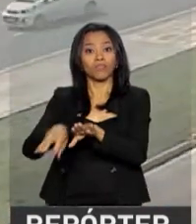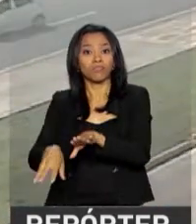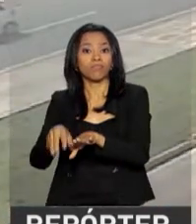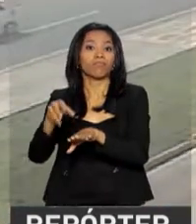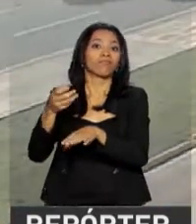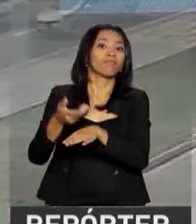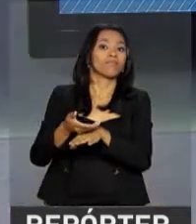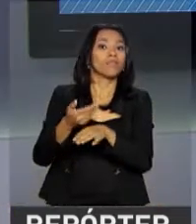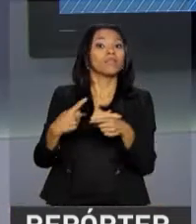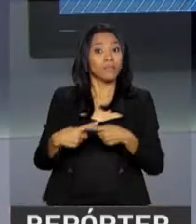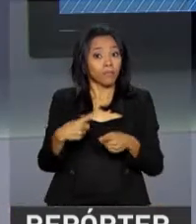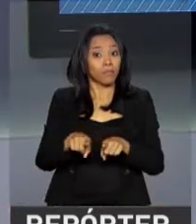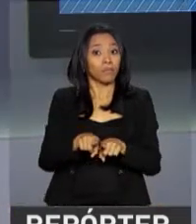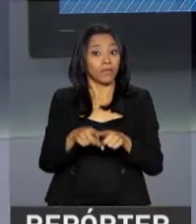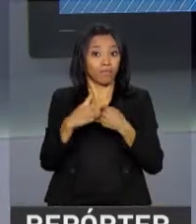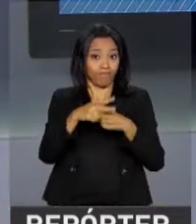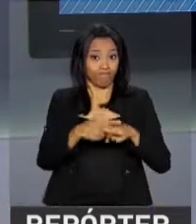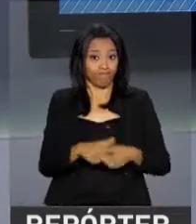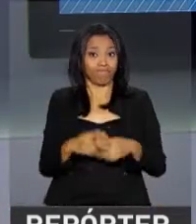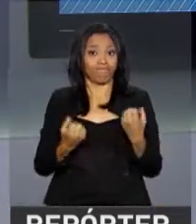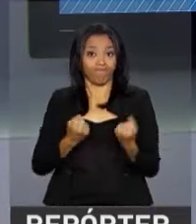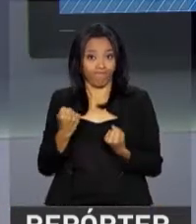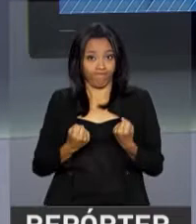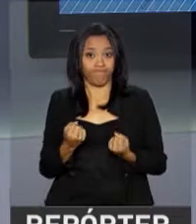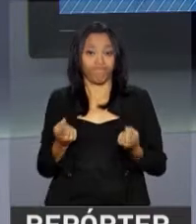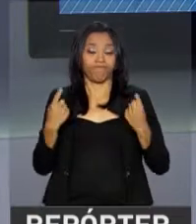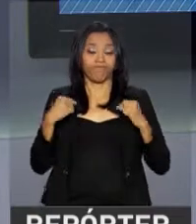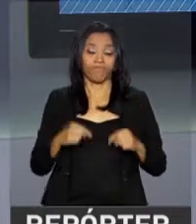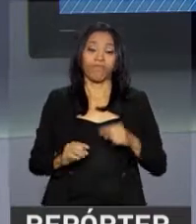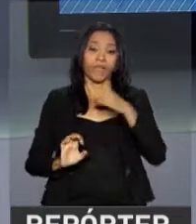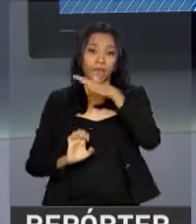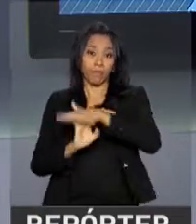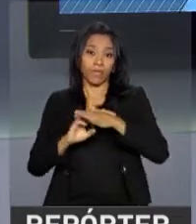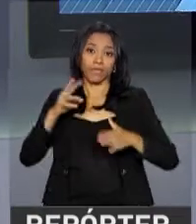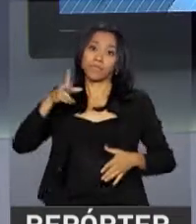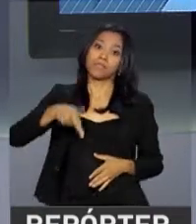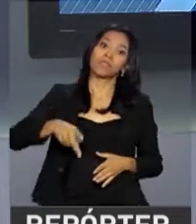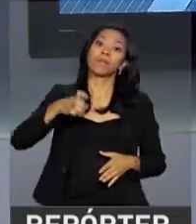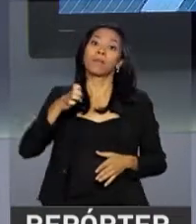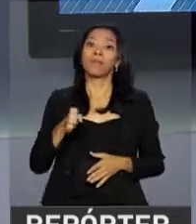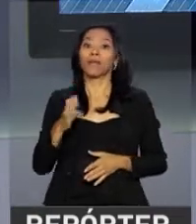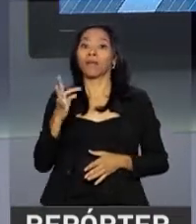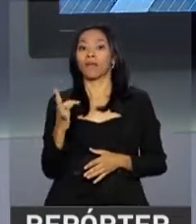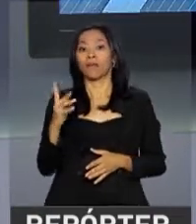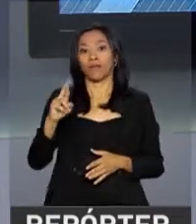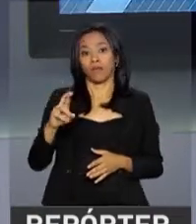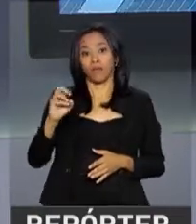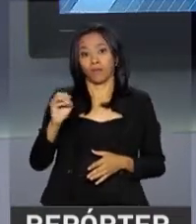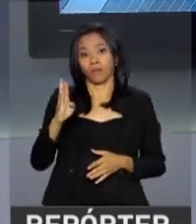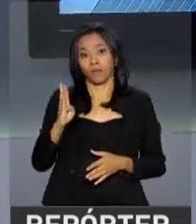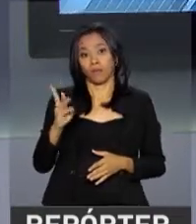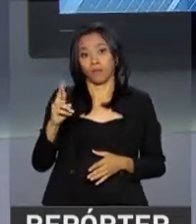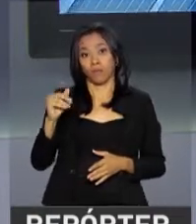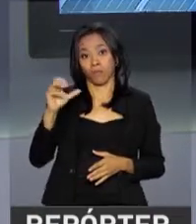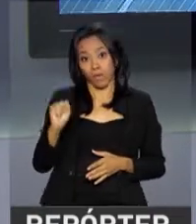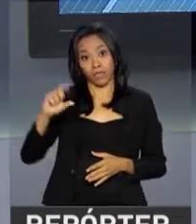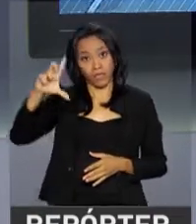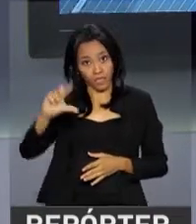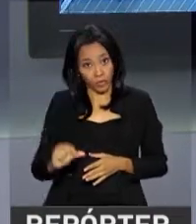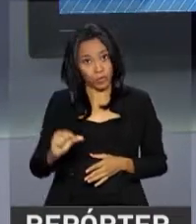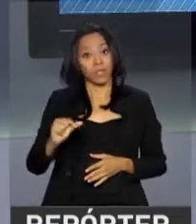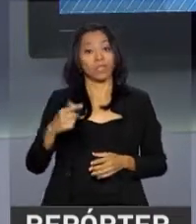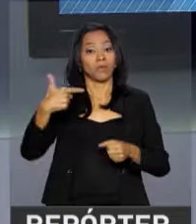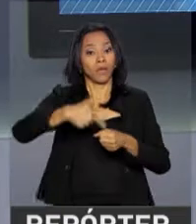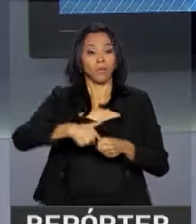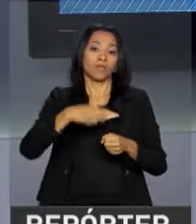veículo ea petrobras anunciou redução do preço da gasolina em 3 por cento a partir de hoje os novos